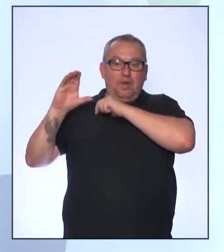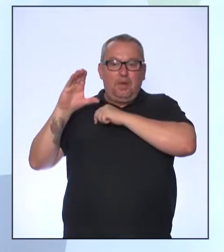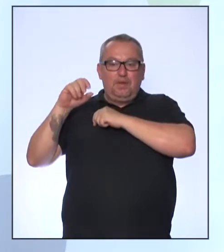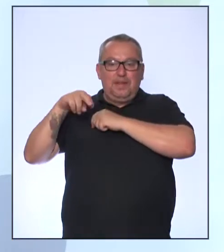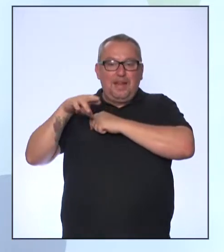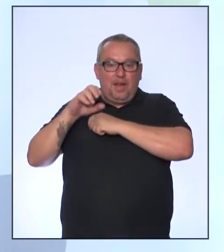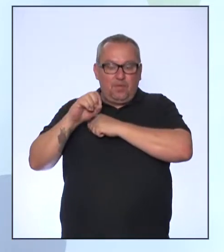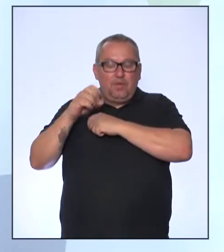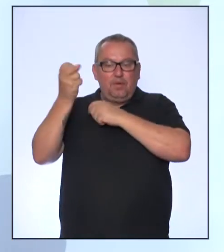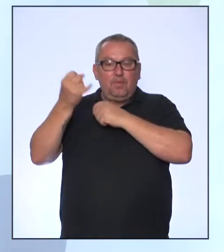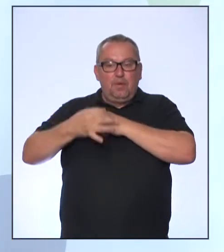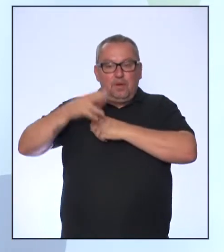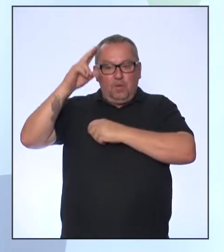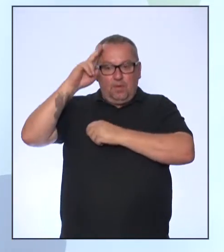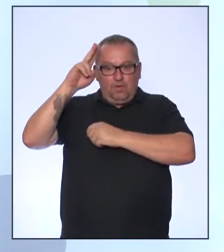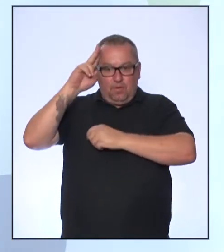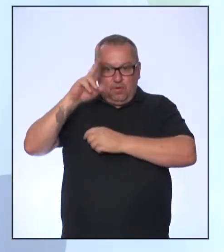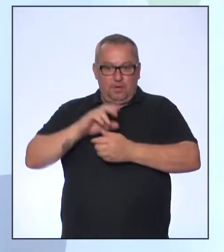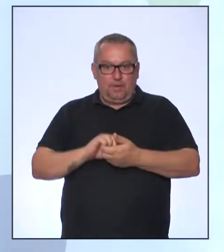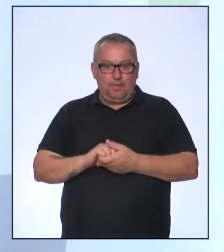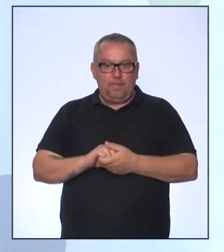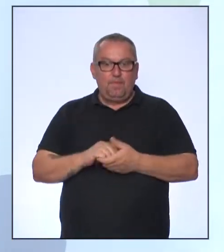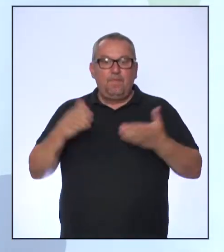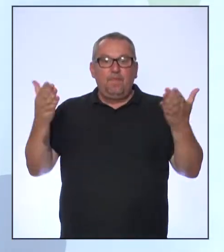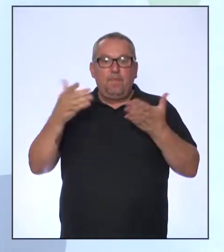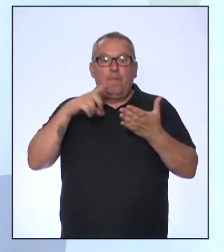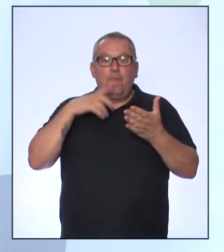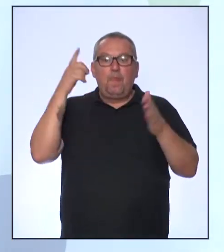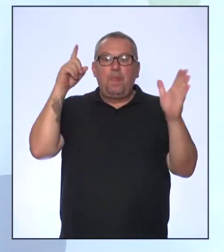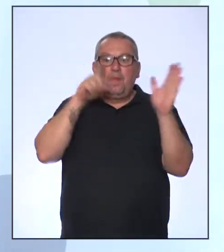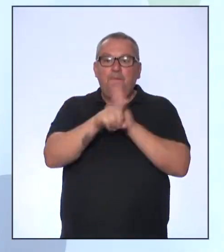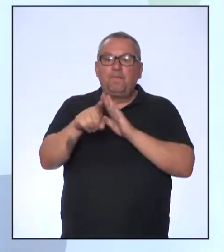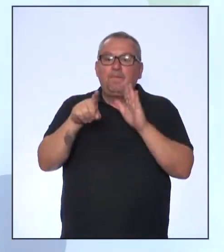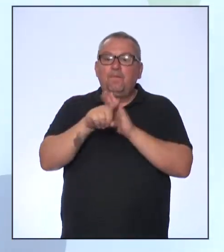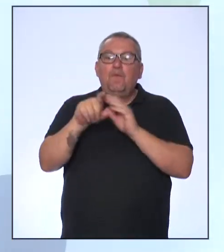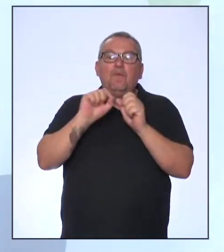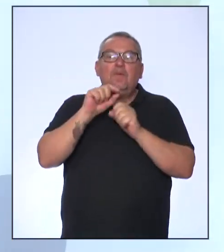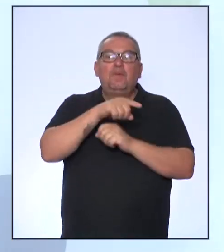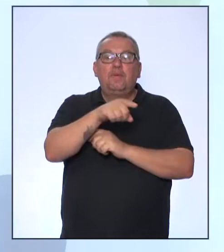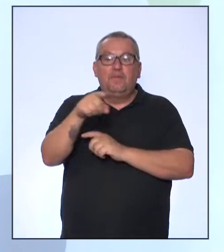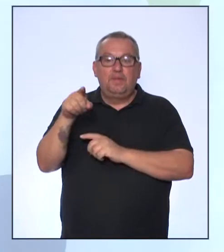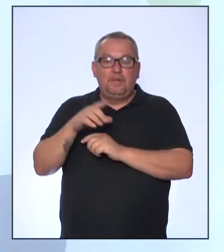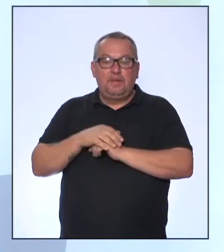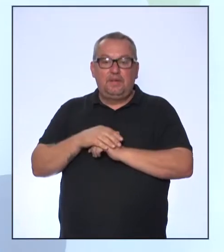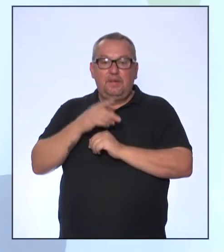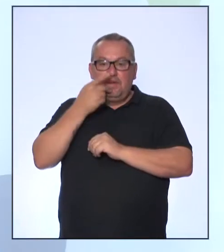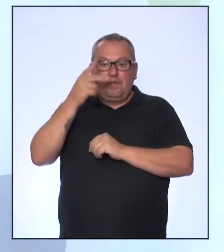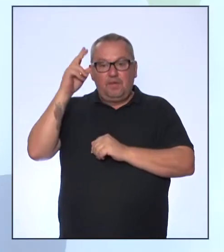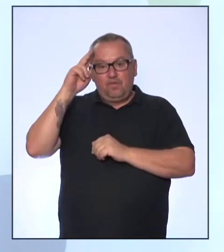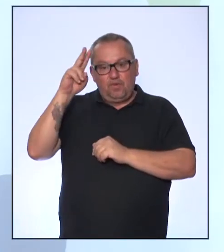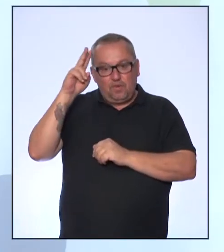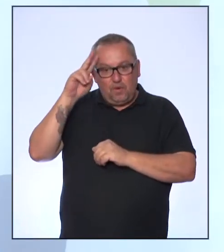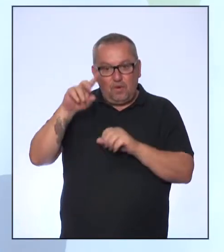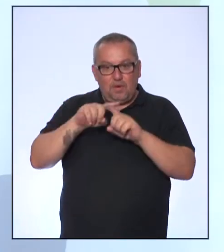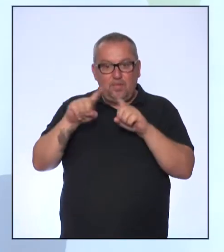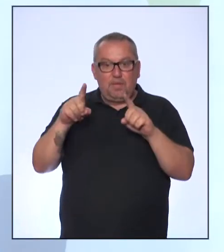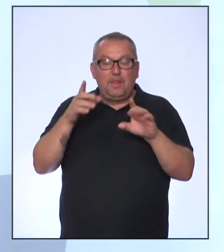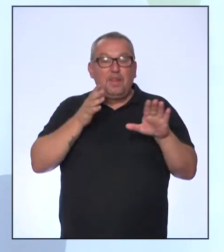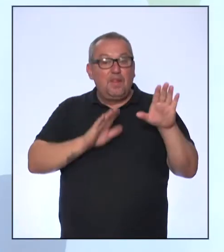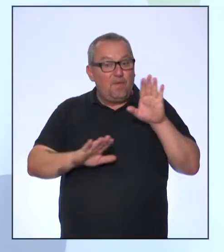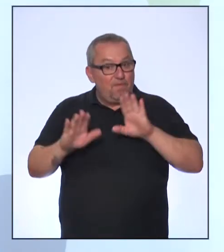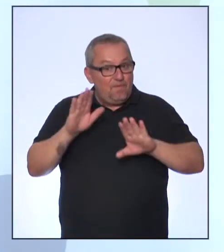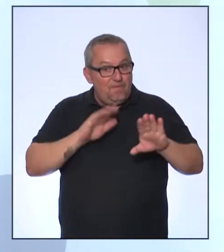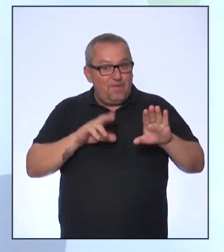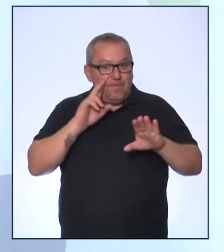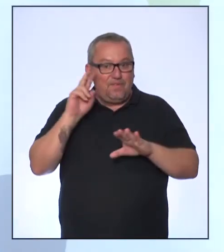uma história. Agora eu tenho uma perguntinha para fazer para vocês. A gente está falando de história, mas muito provavelmente vocês